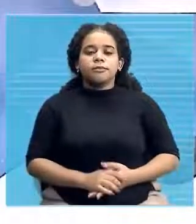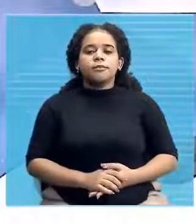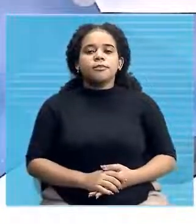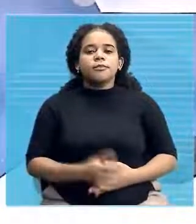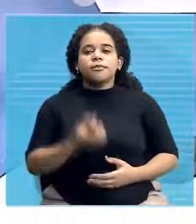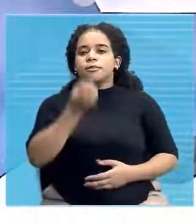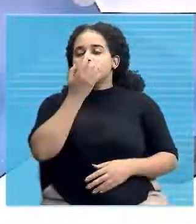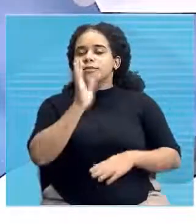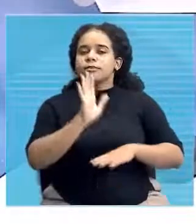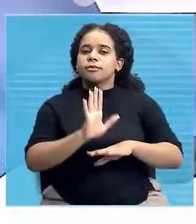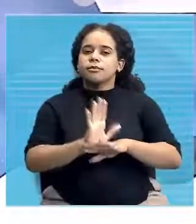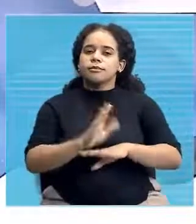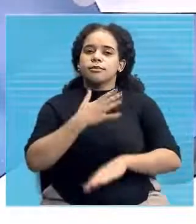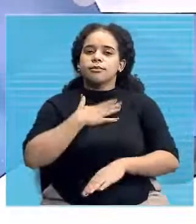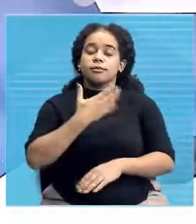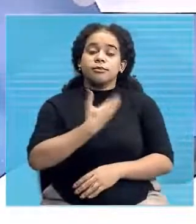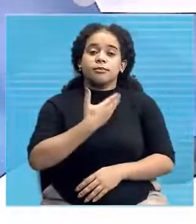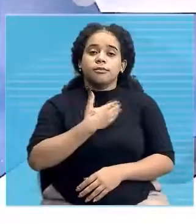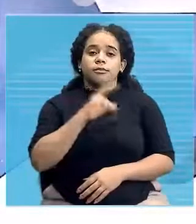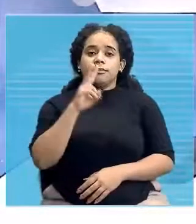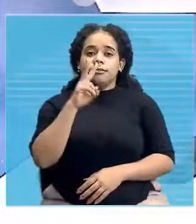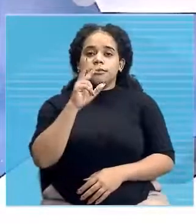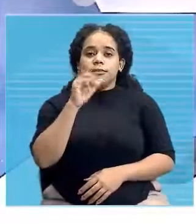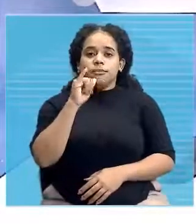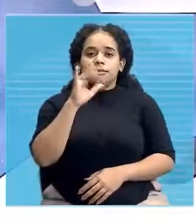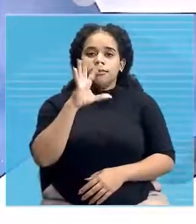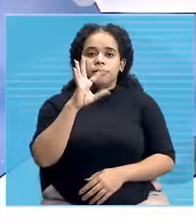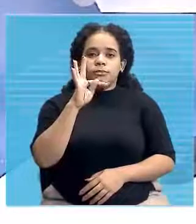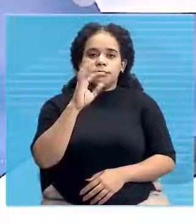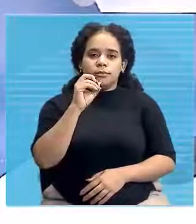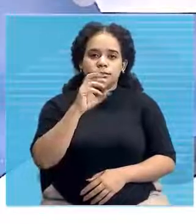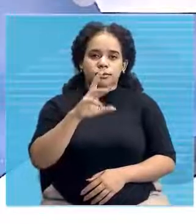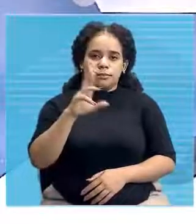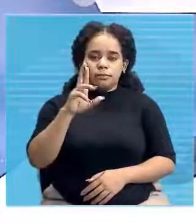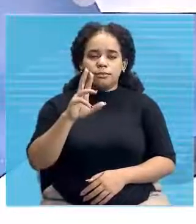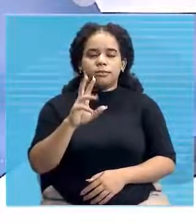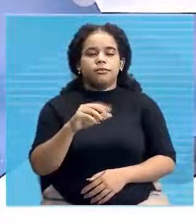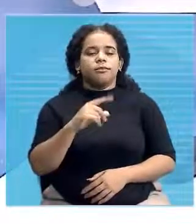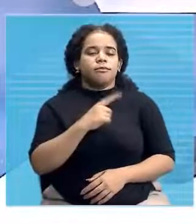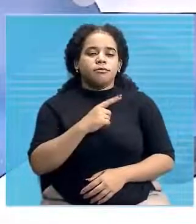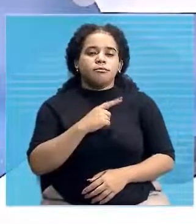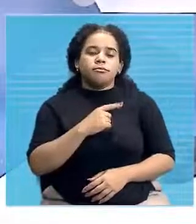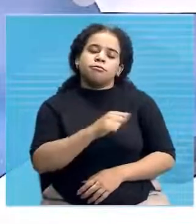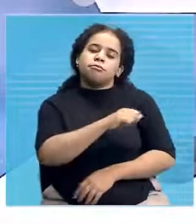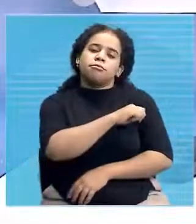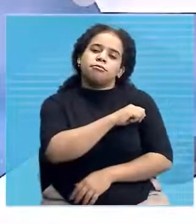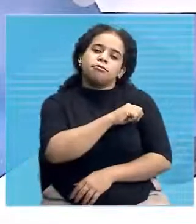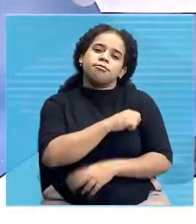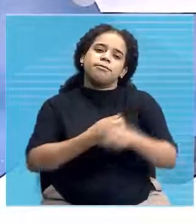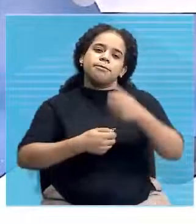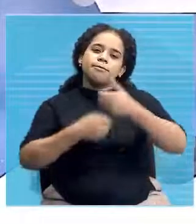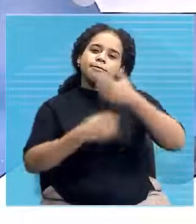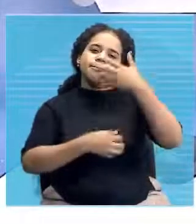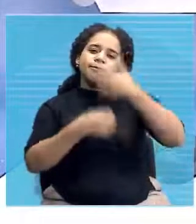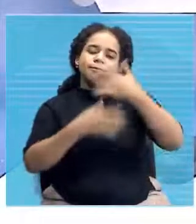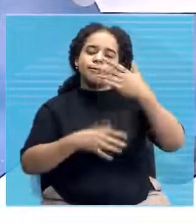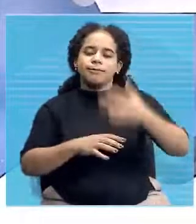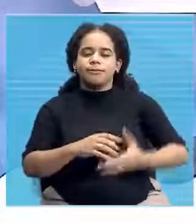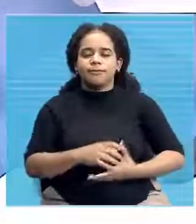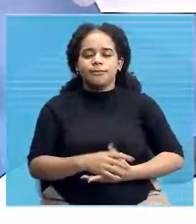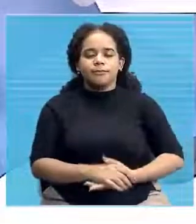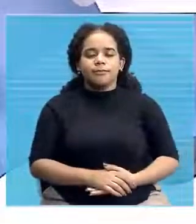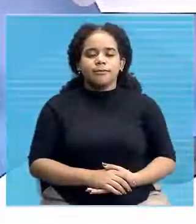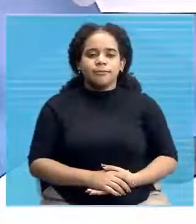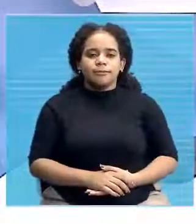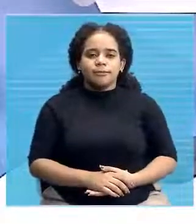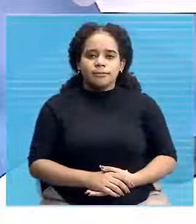amigo Victor Santos, Márcio Santos, Angelita Gomes,